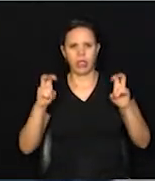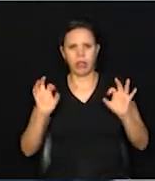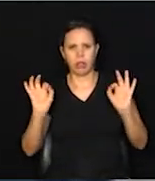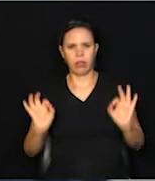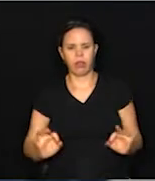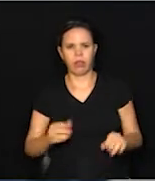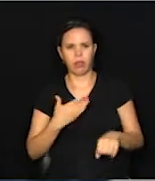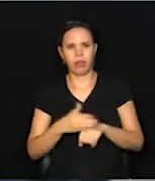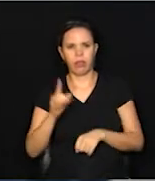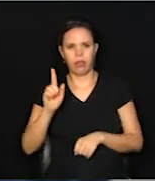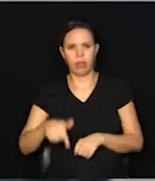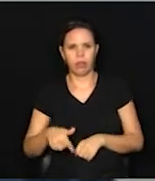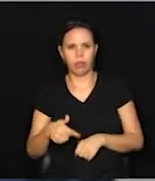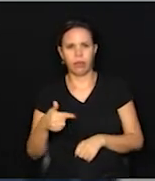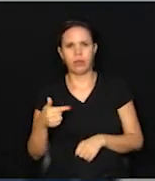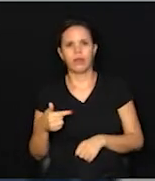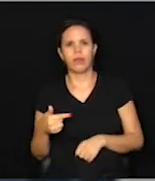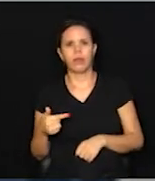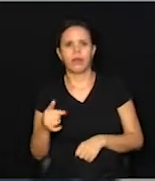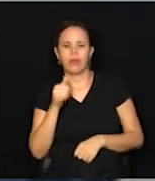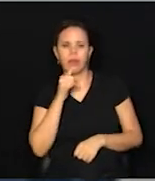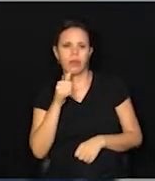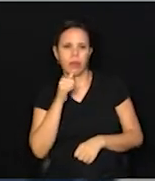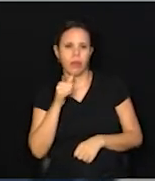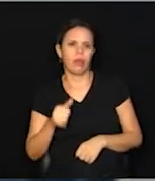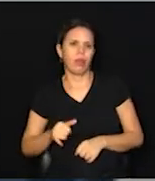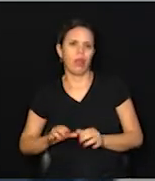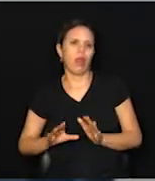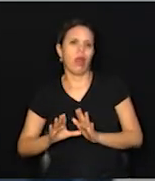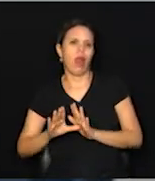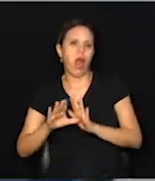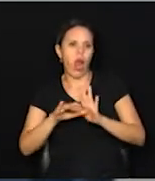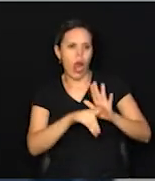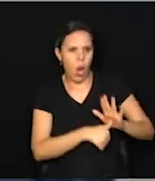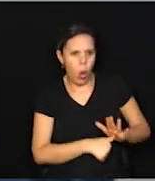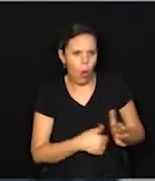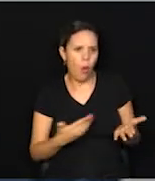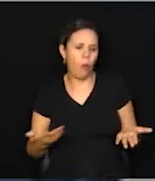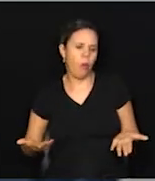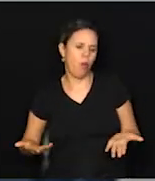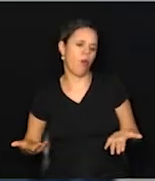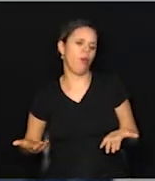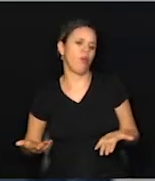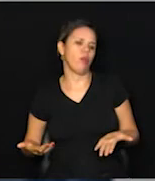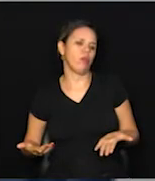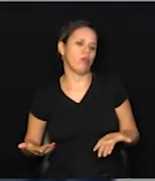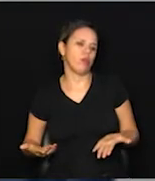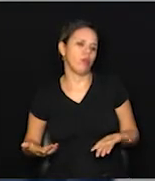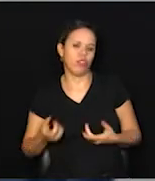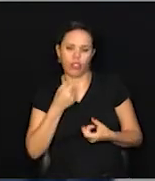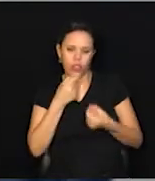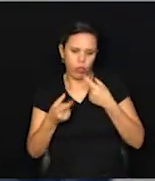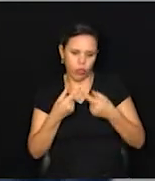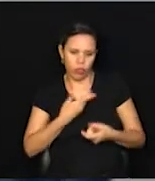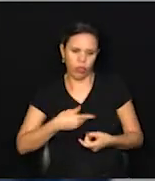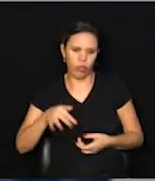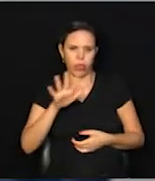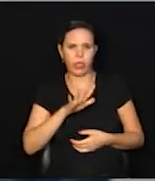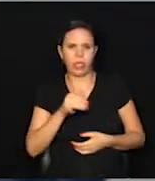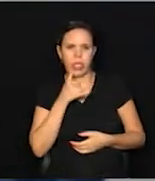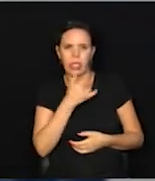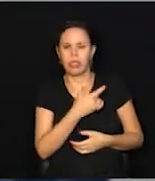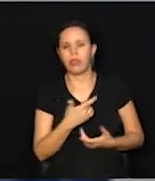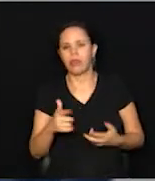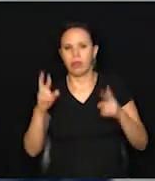mas na prática é isso, do sequestro de medicação em algumas empresas pelo governo federal. que foi feito de uma maneira atabalhoada, sem